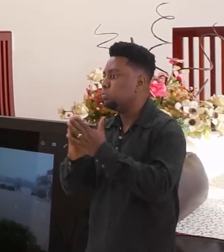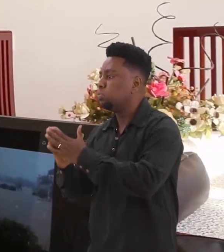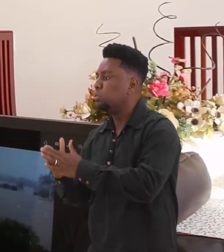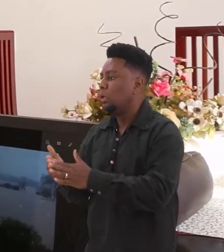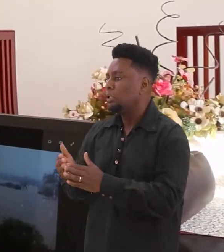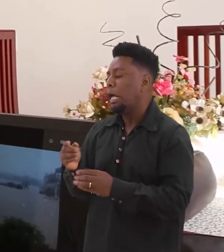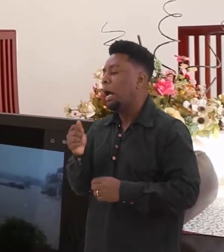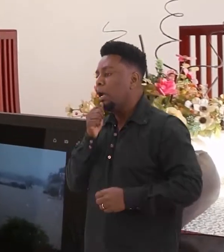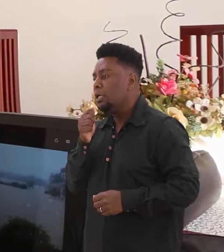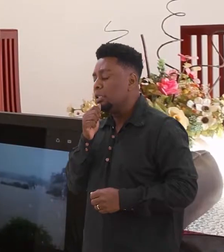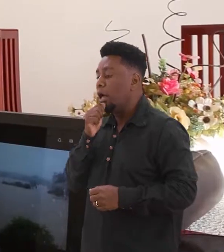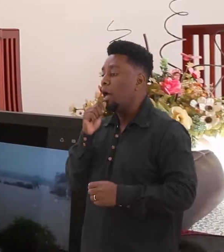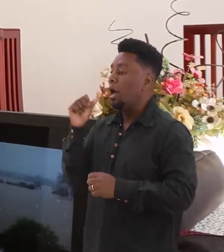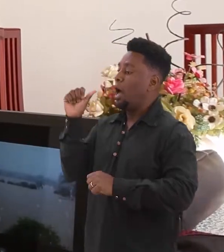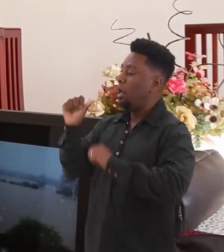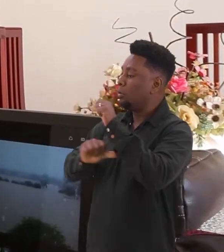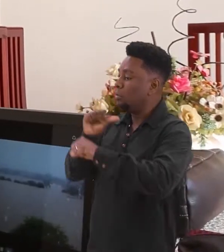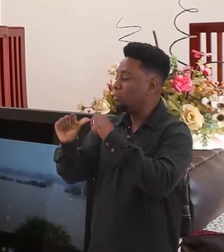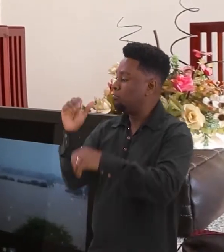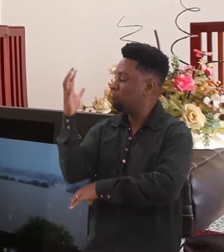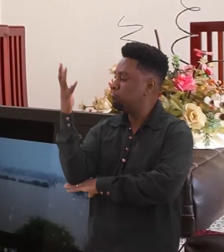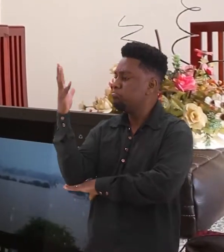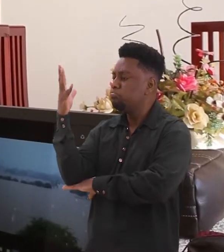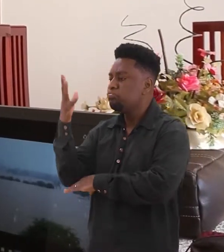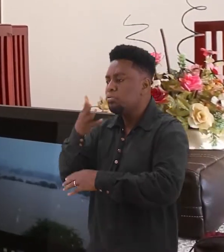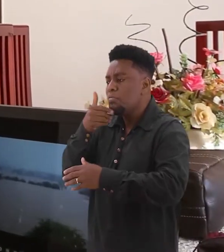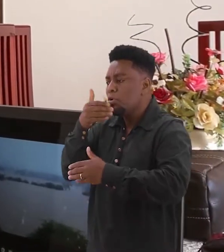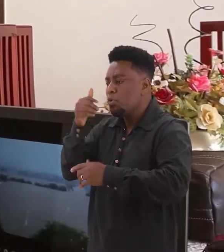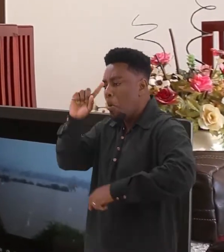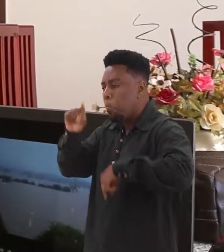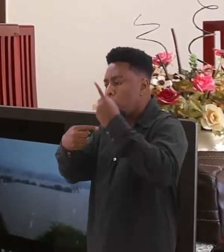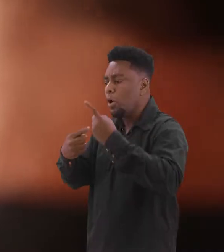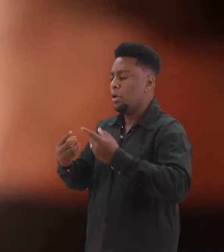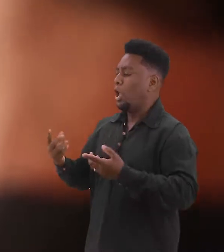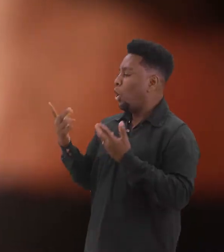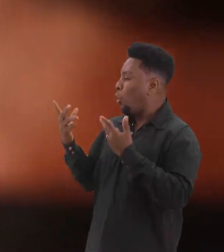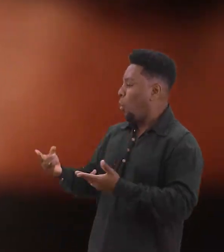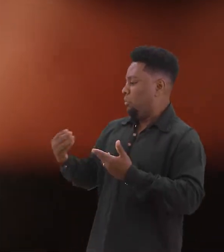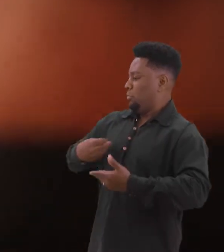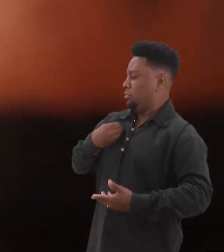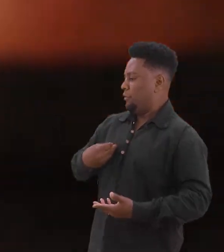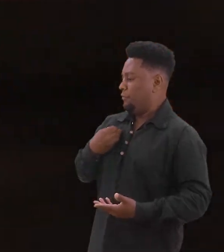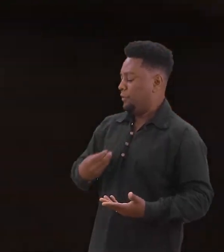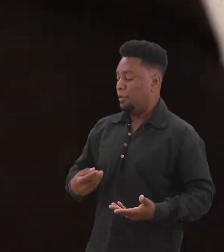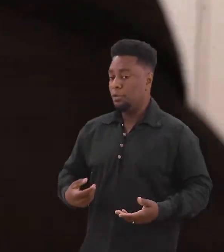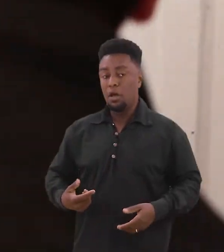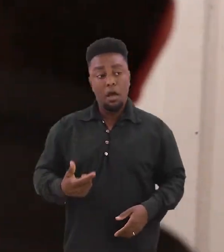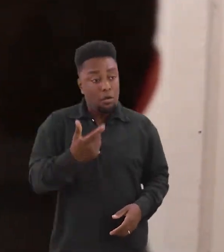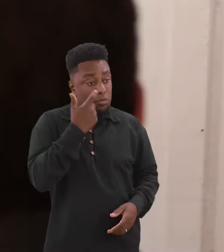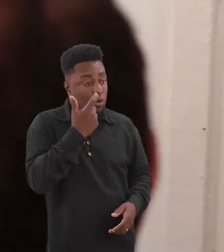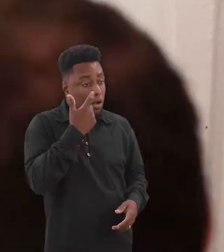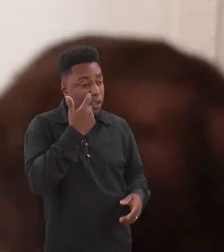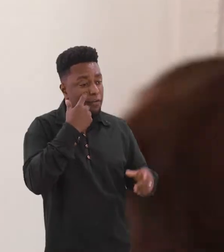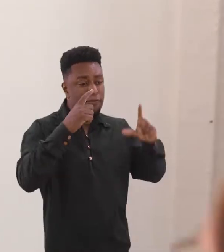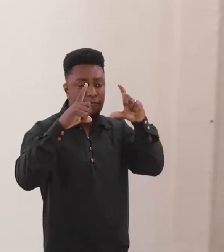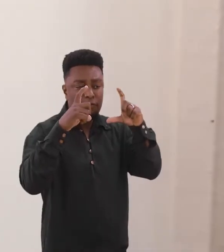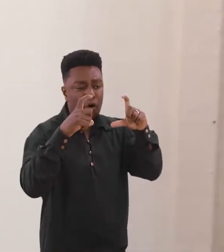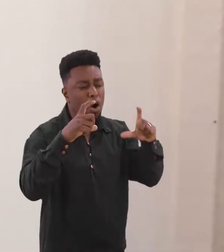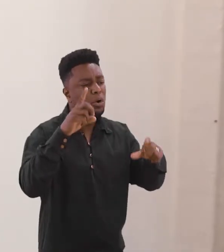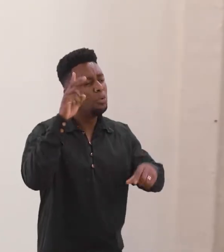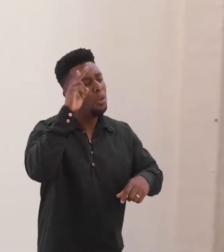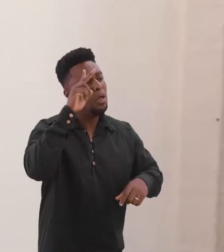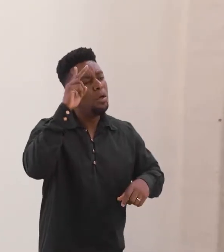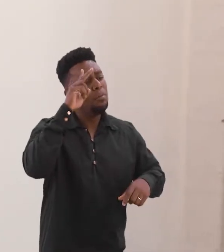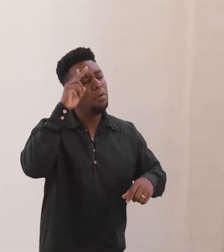lá? A natureza está se renovando, assim como nossa vida. Eu estou aqui vendo as fotos, relembrando